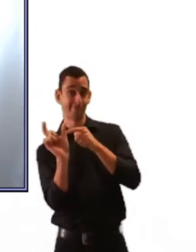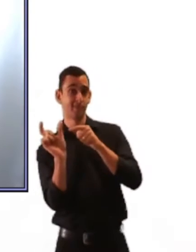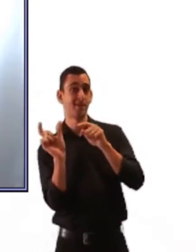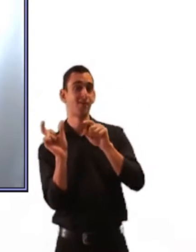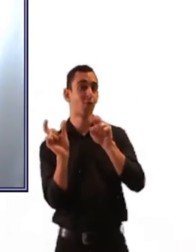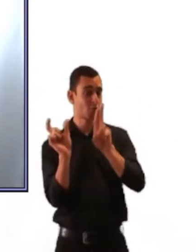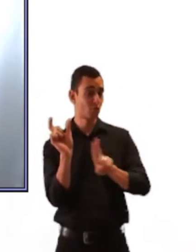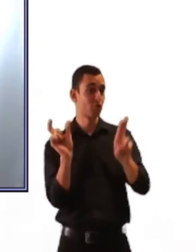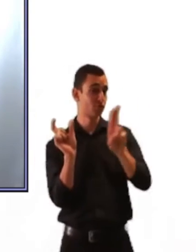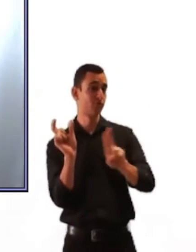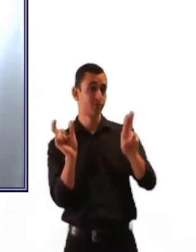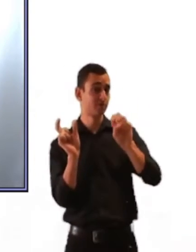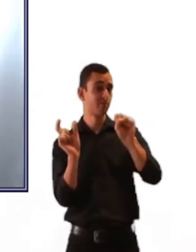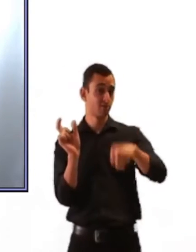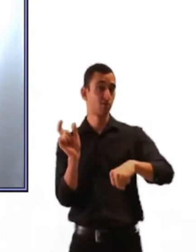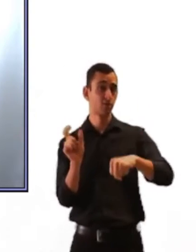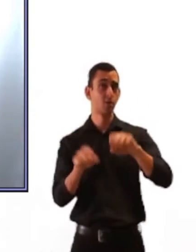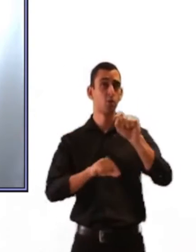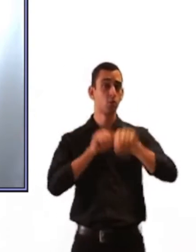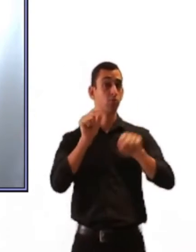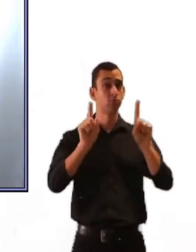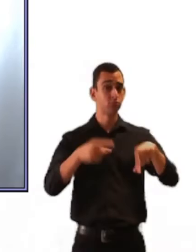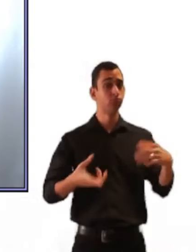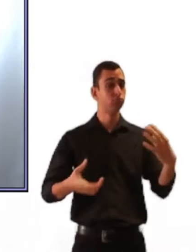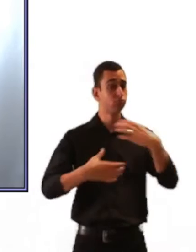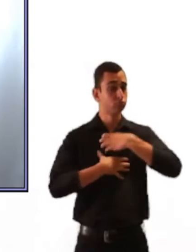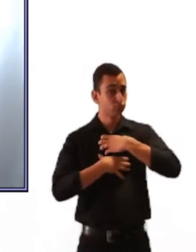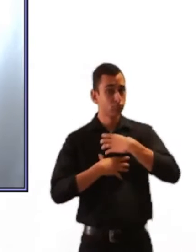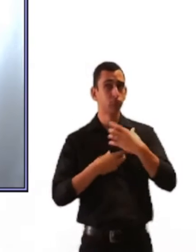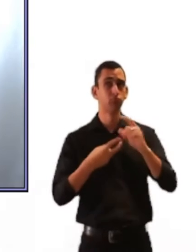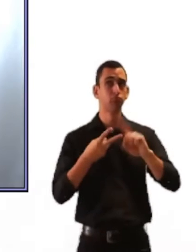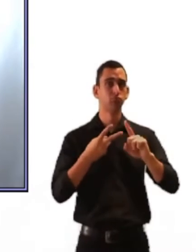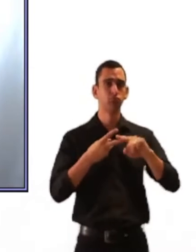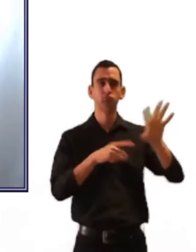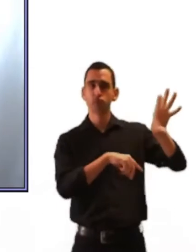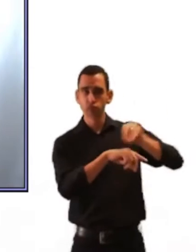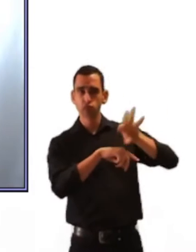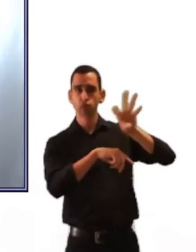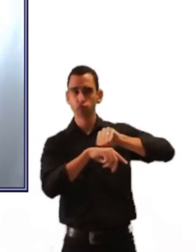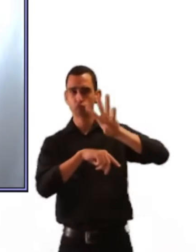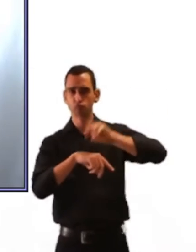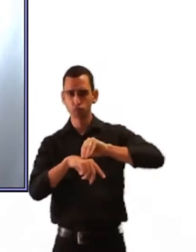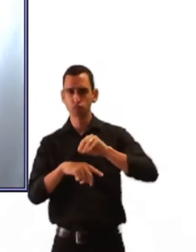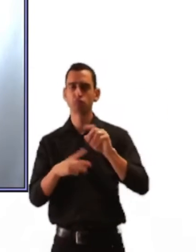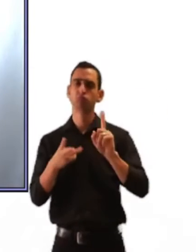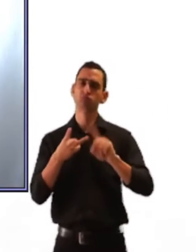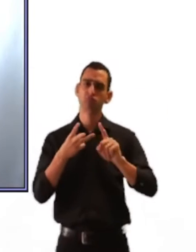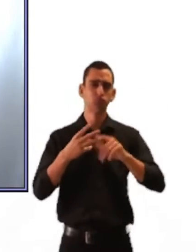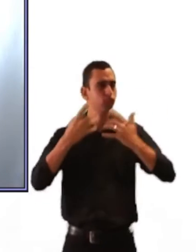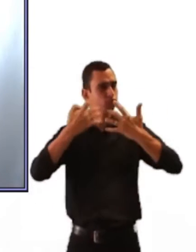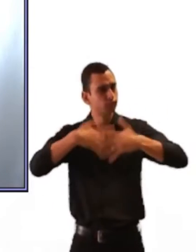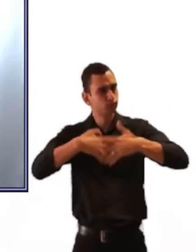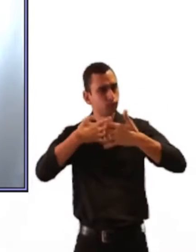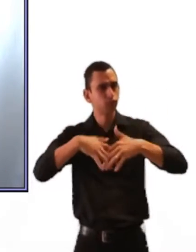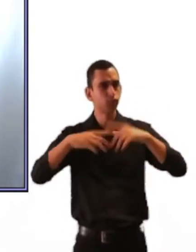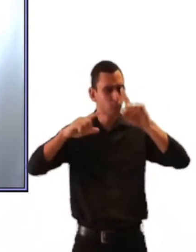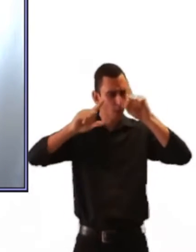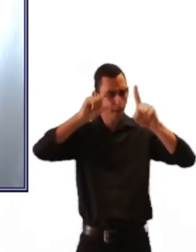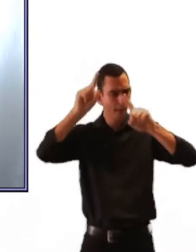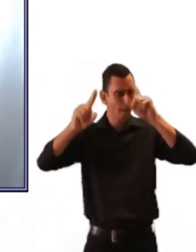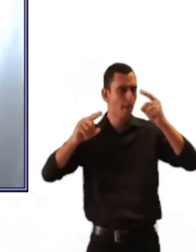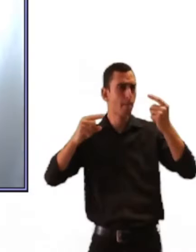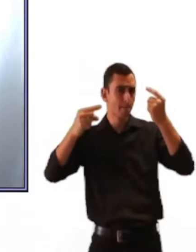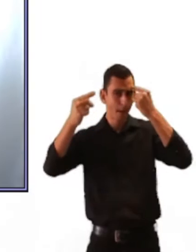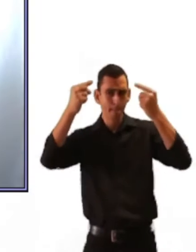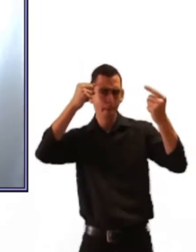em intuições, com base em feelings, com base em insight, né? E é interessante